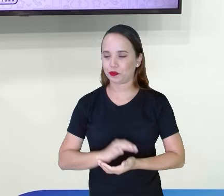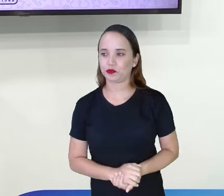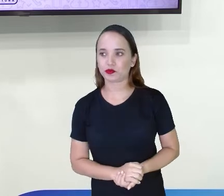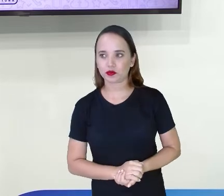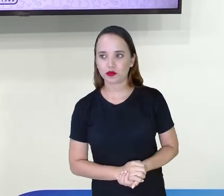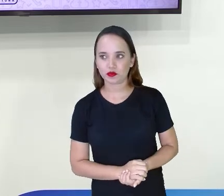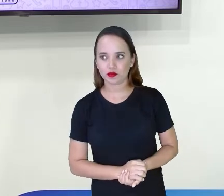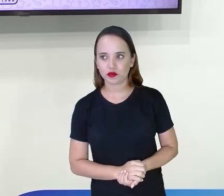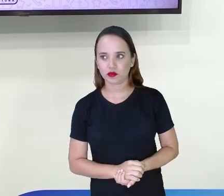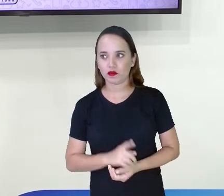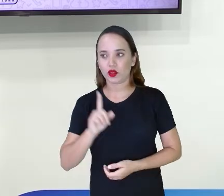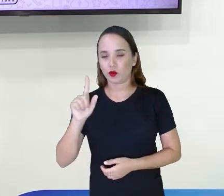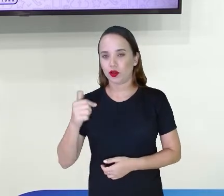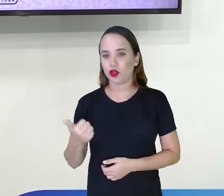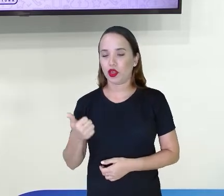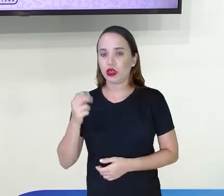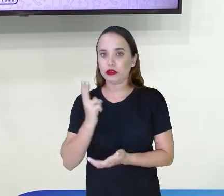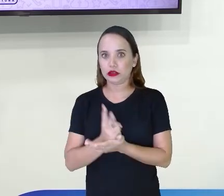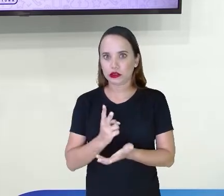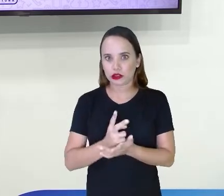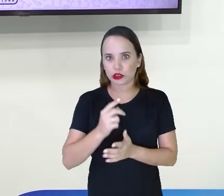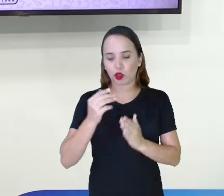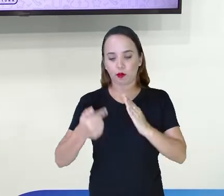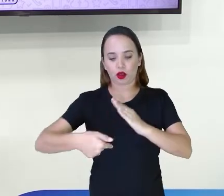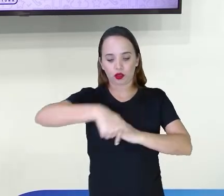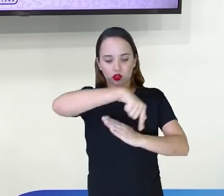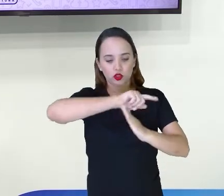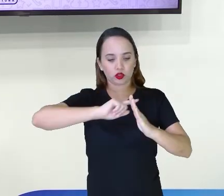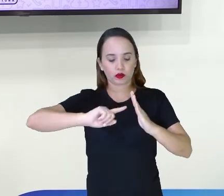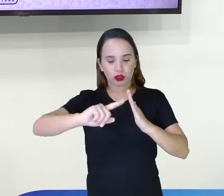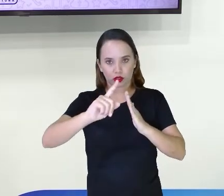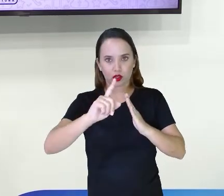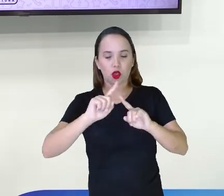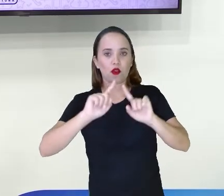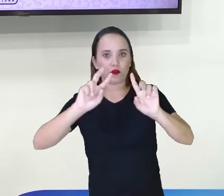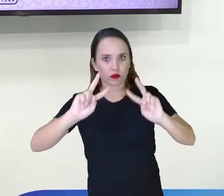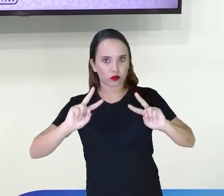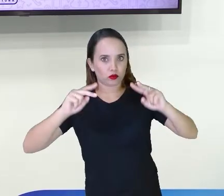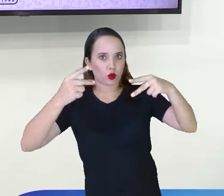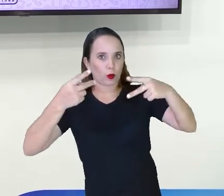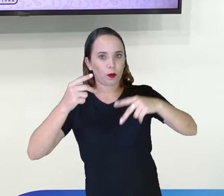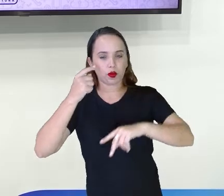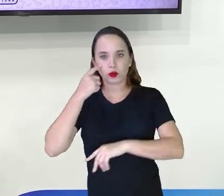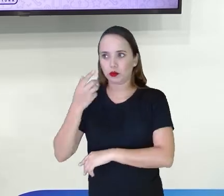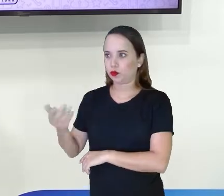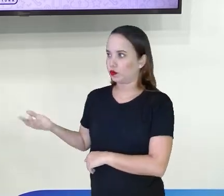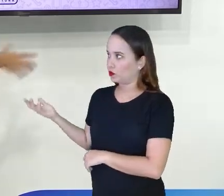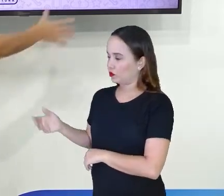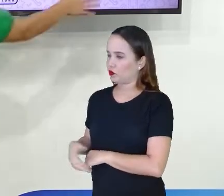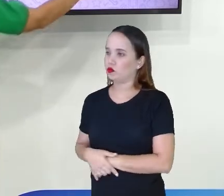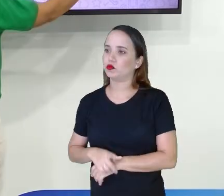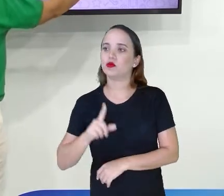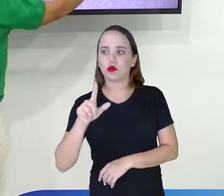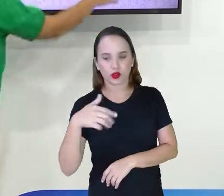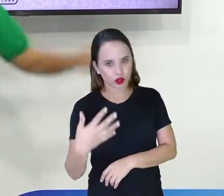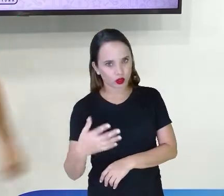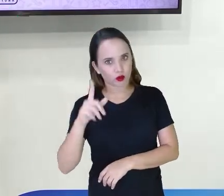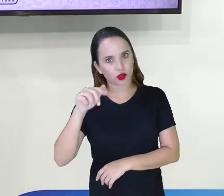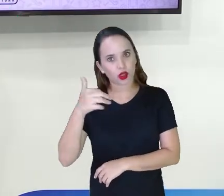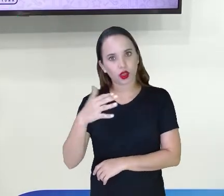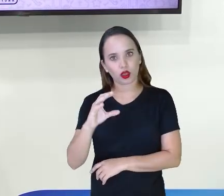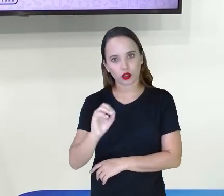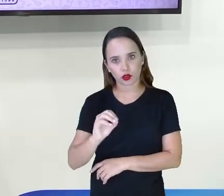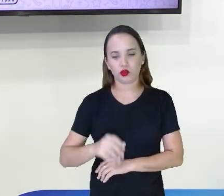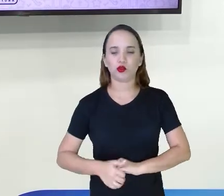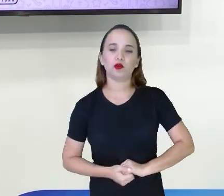1, 2, 3, 4, 5. 5 faces laterais vezes 2, igual a